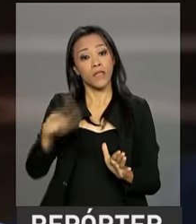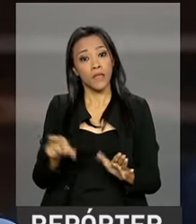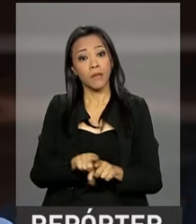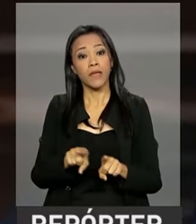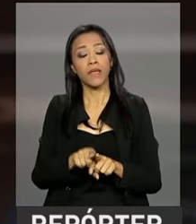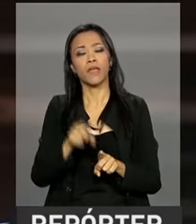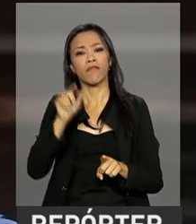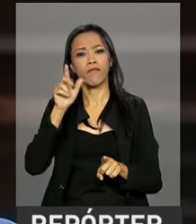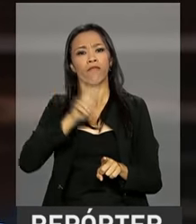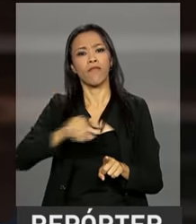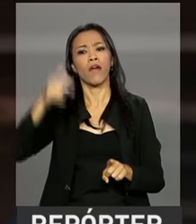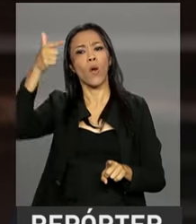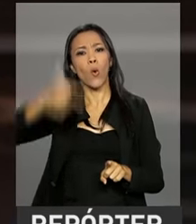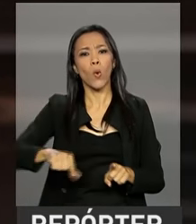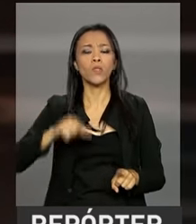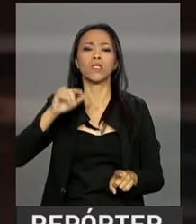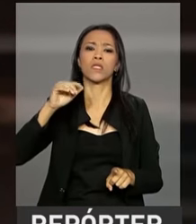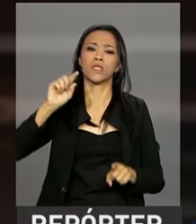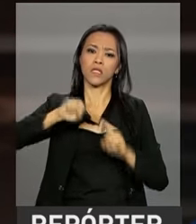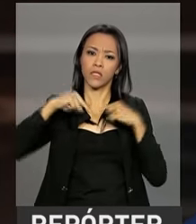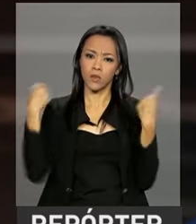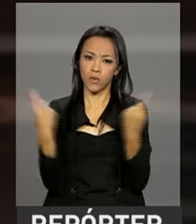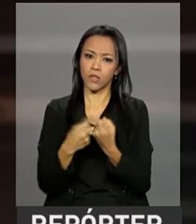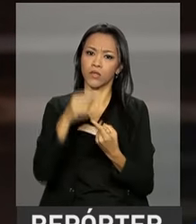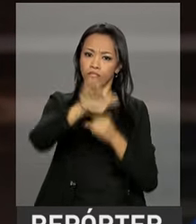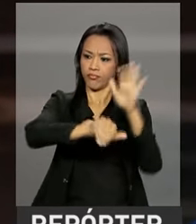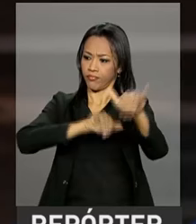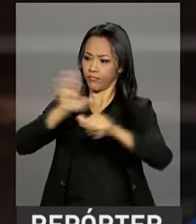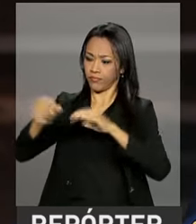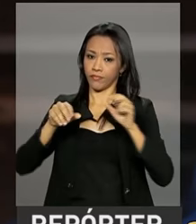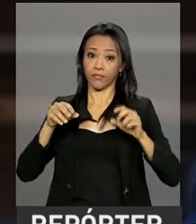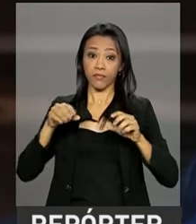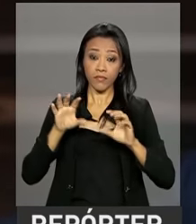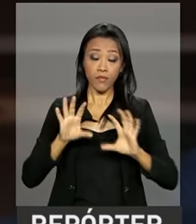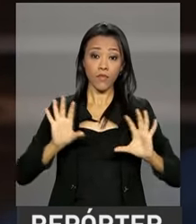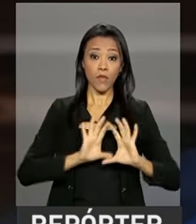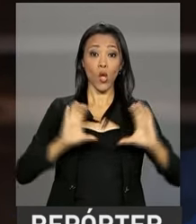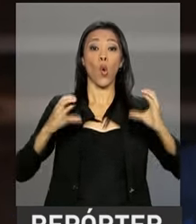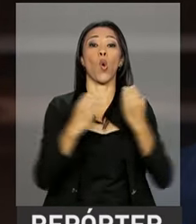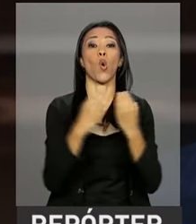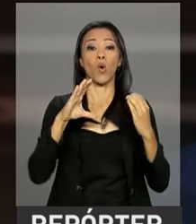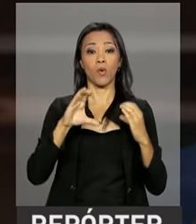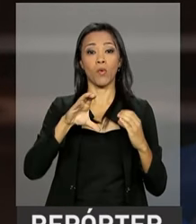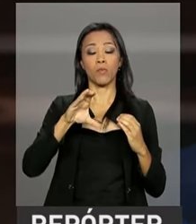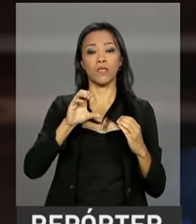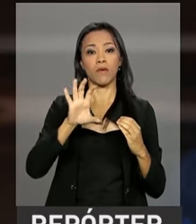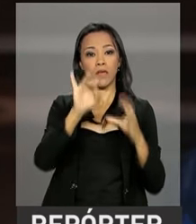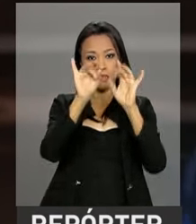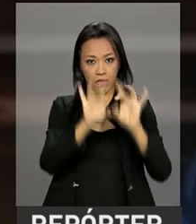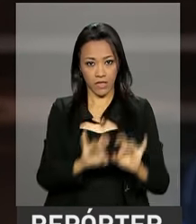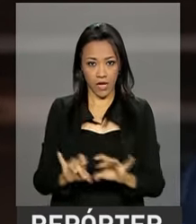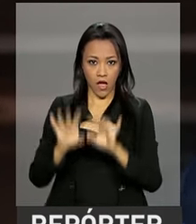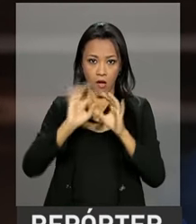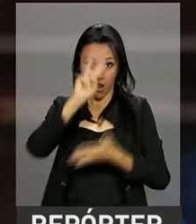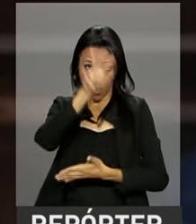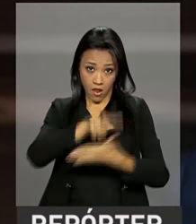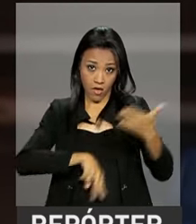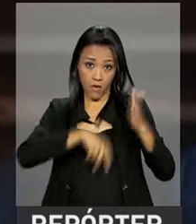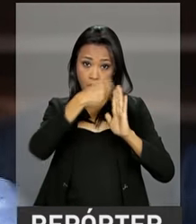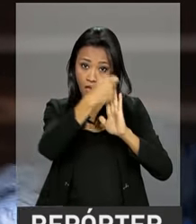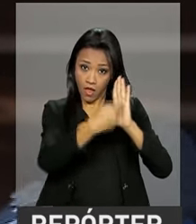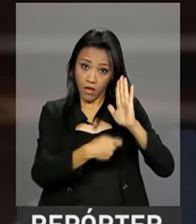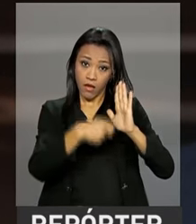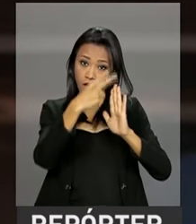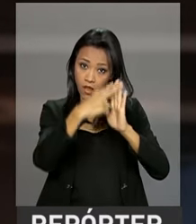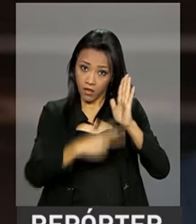estará convocando uma reunião da comissão especial para que se faça a leitura do relatório na terça feira